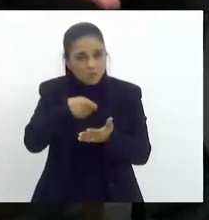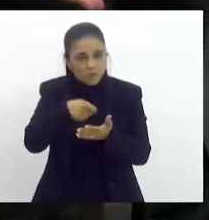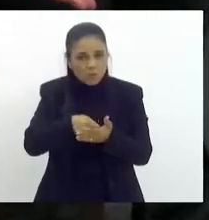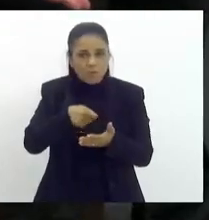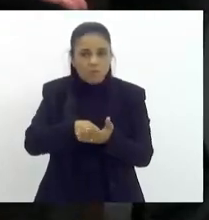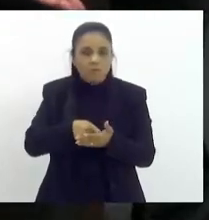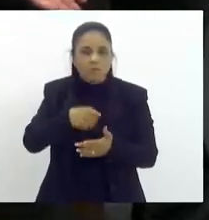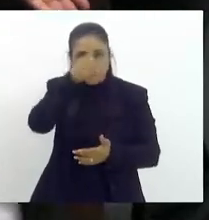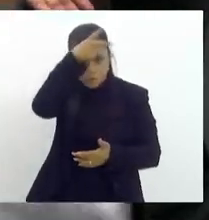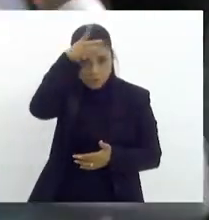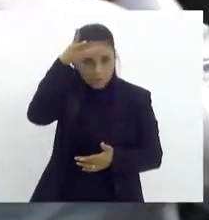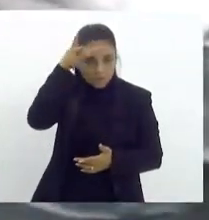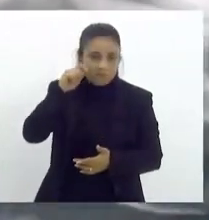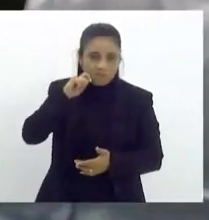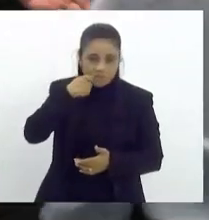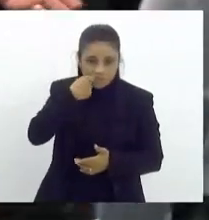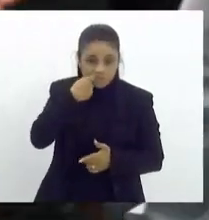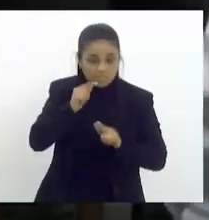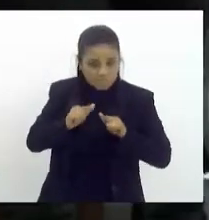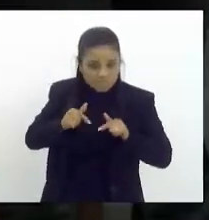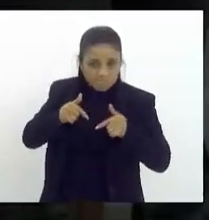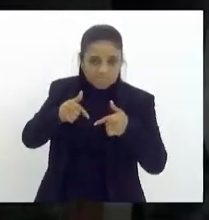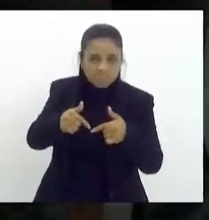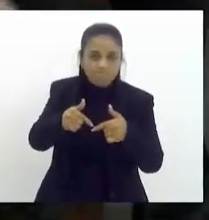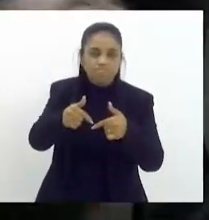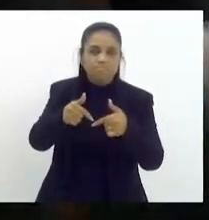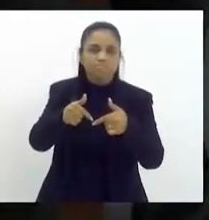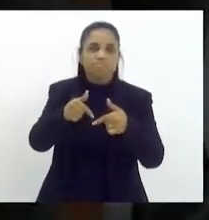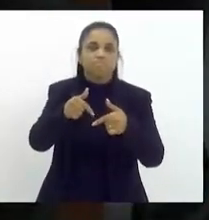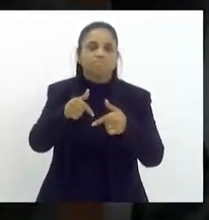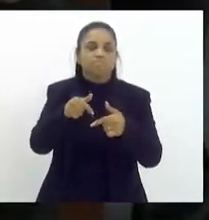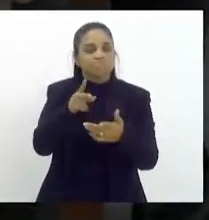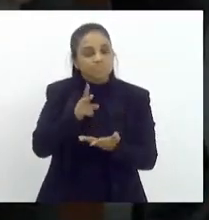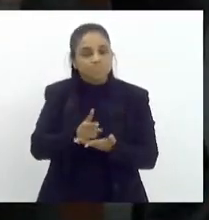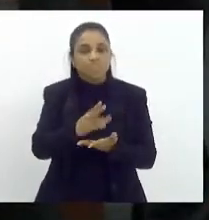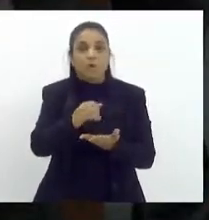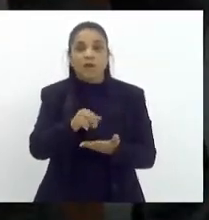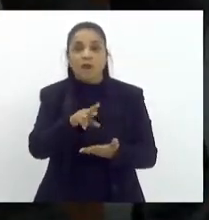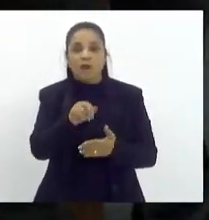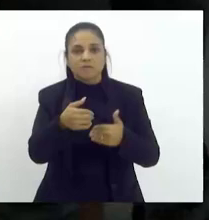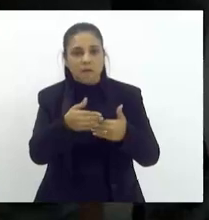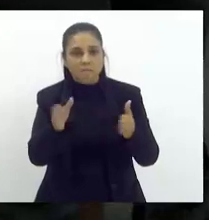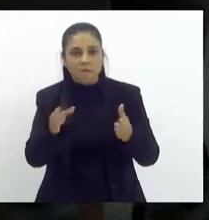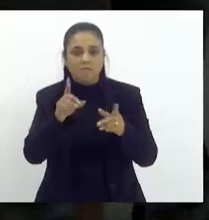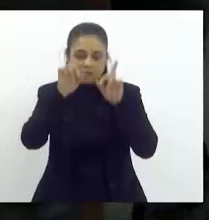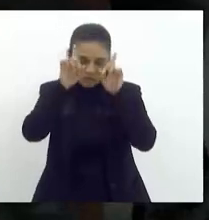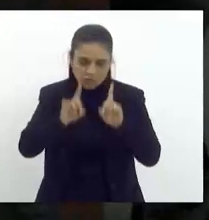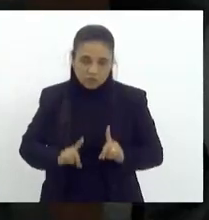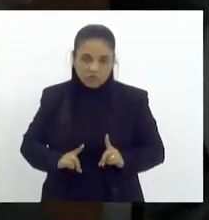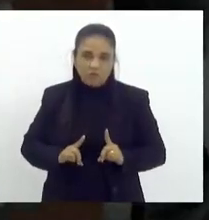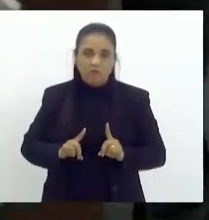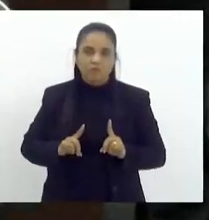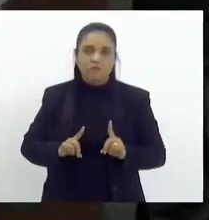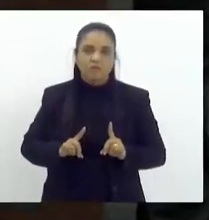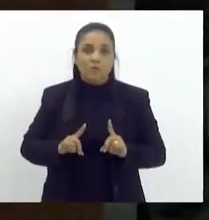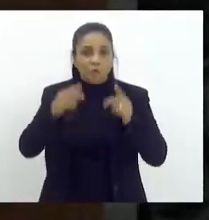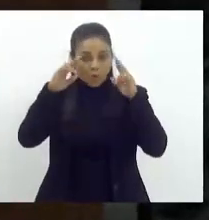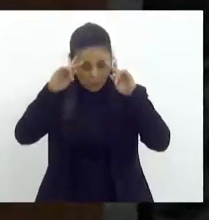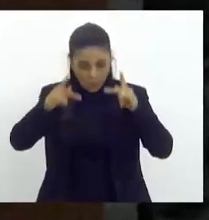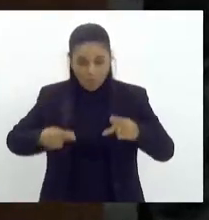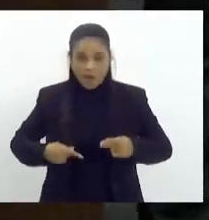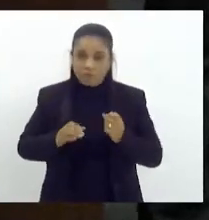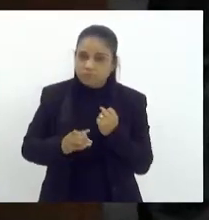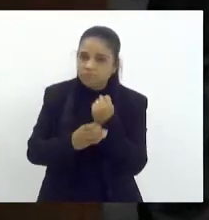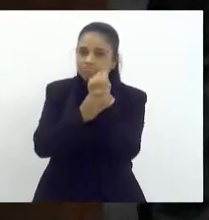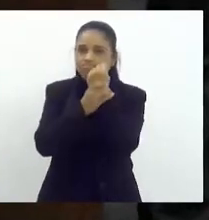o prefeito Eduardo Paes faça valer esse equipamento que é tão importante para garantia de direitos humanos a secretaria de cidadania